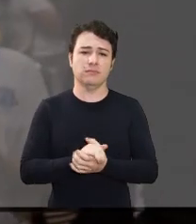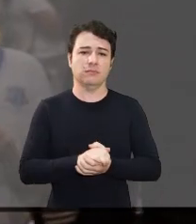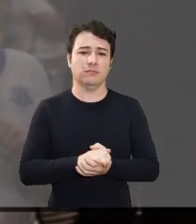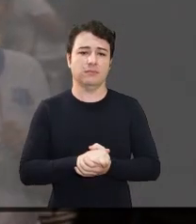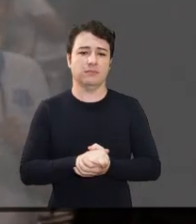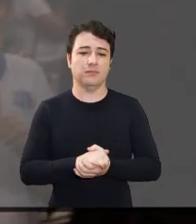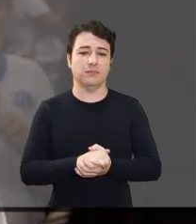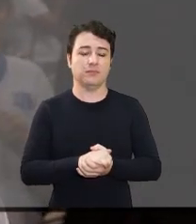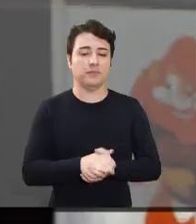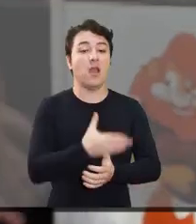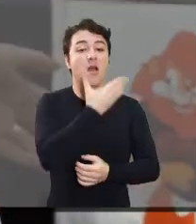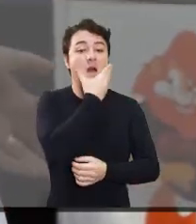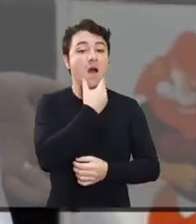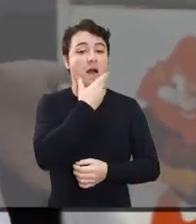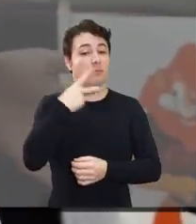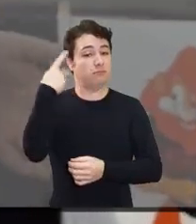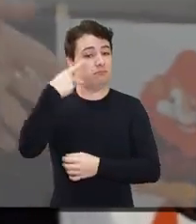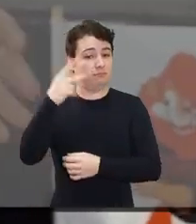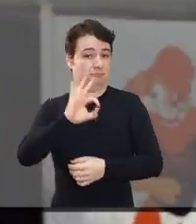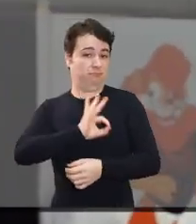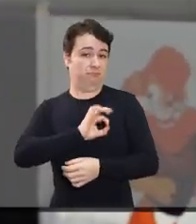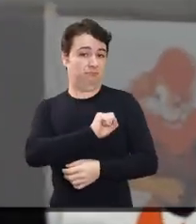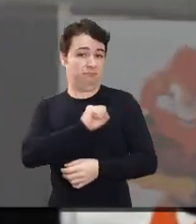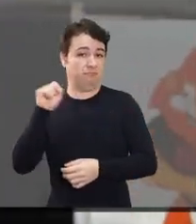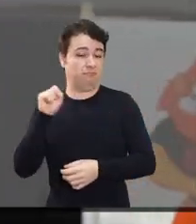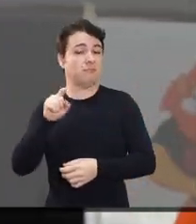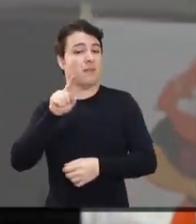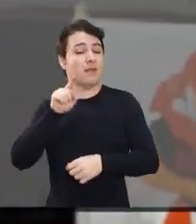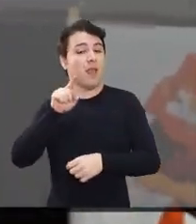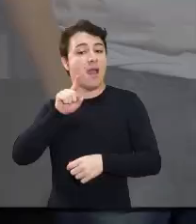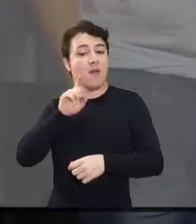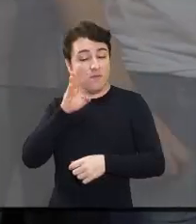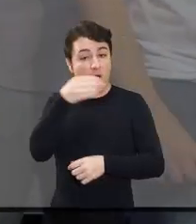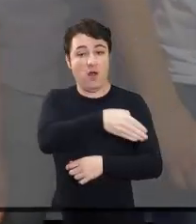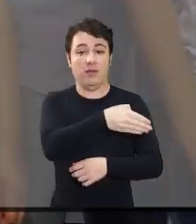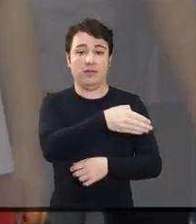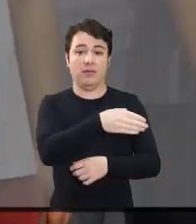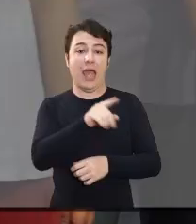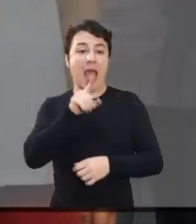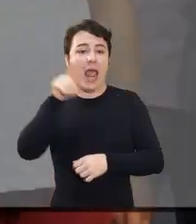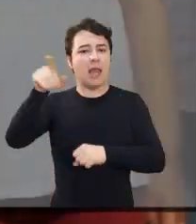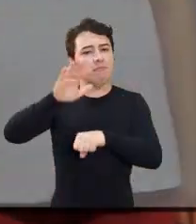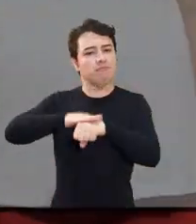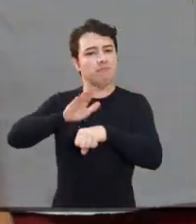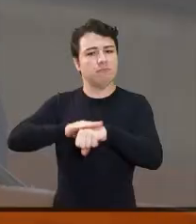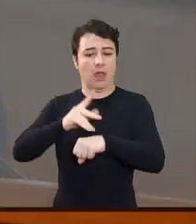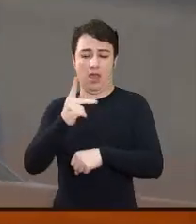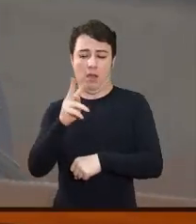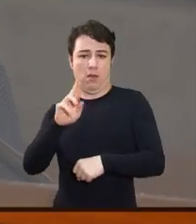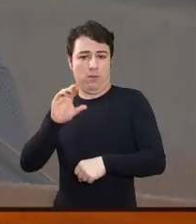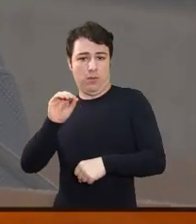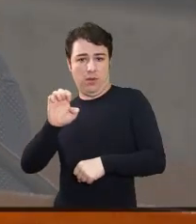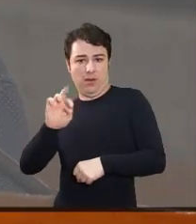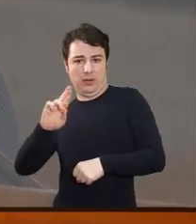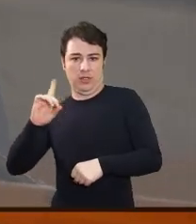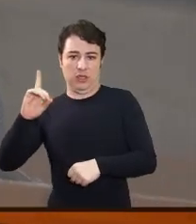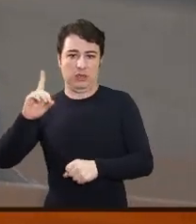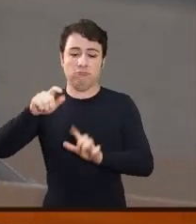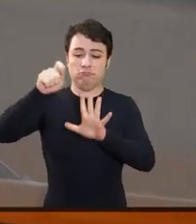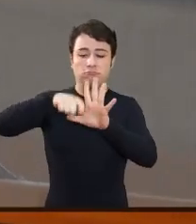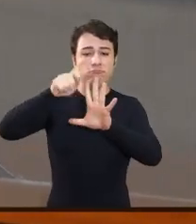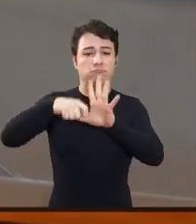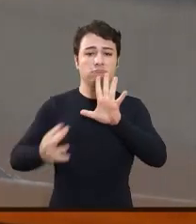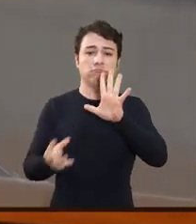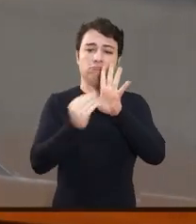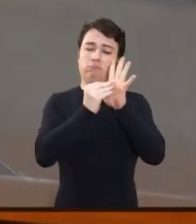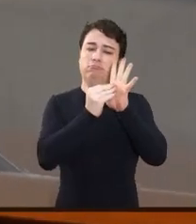Elas vão te prejudicar. O projeto é tão querido que ganhou até data no calendário oficial da cidade. O autor da lei do Dia Municipal